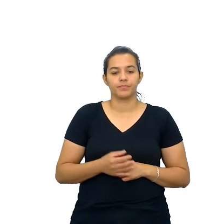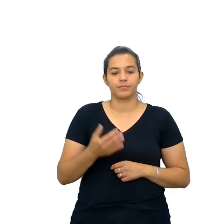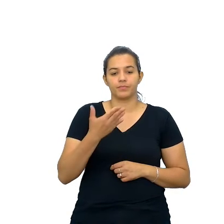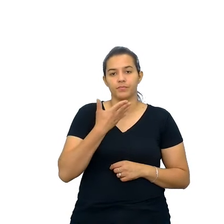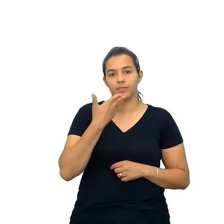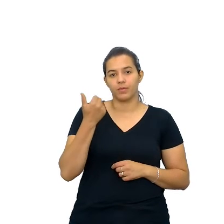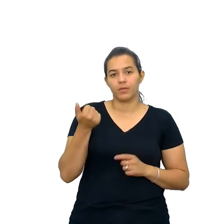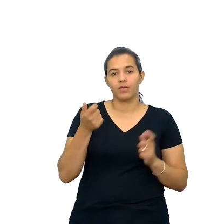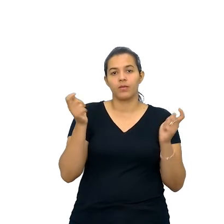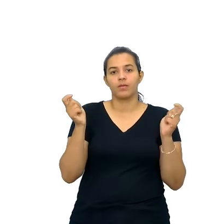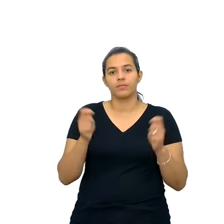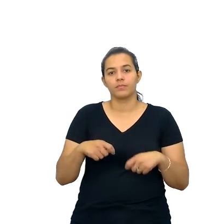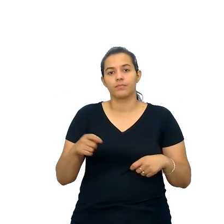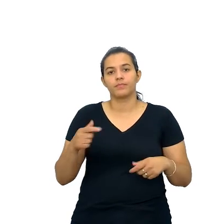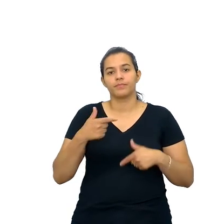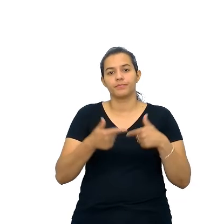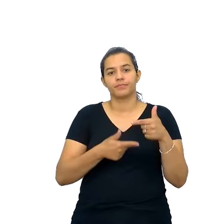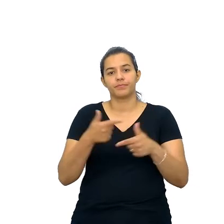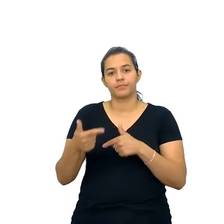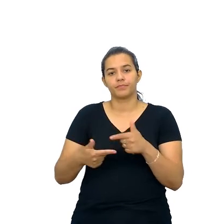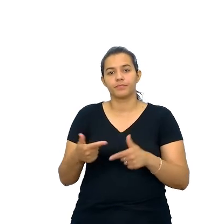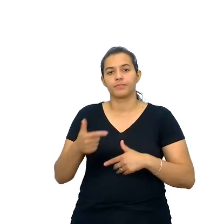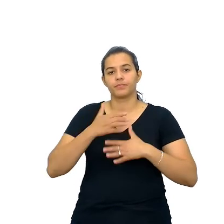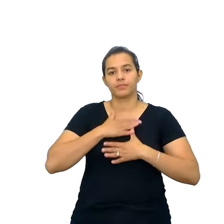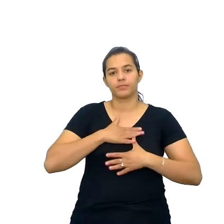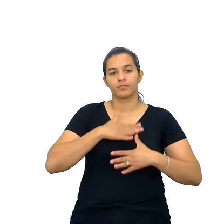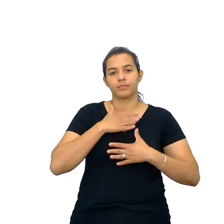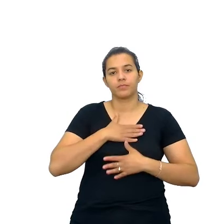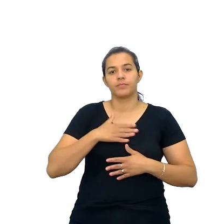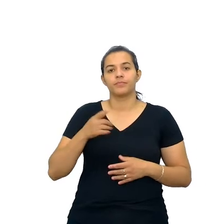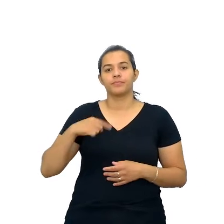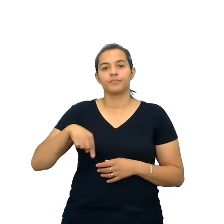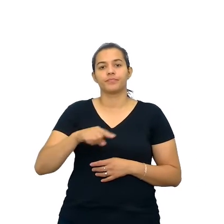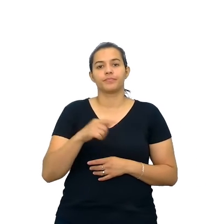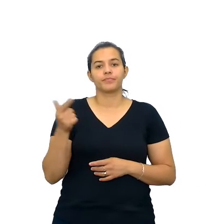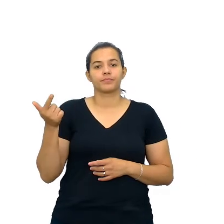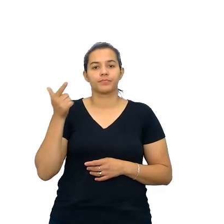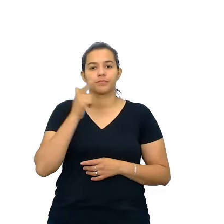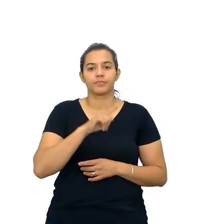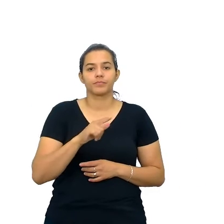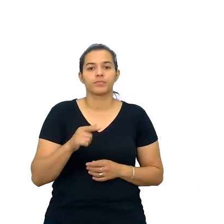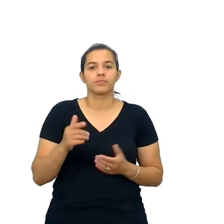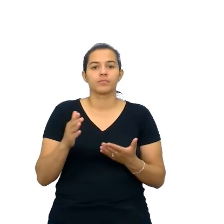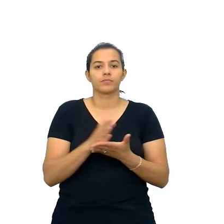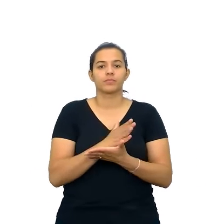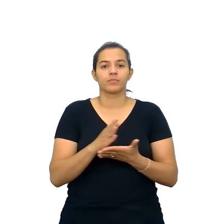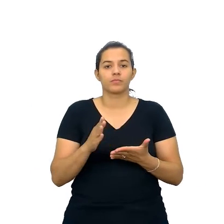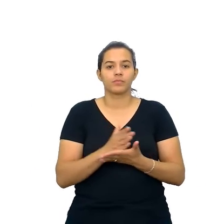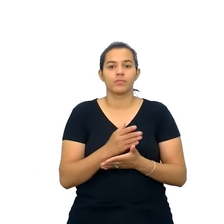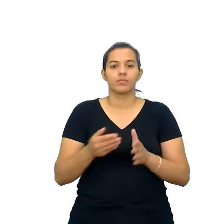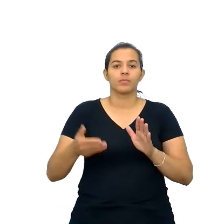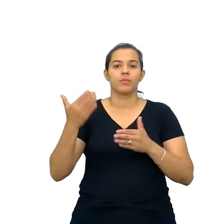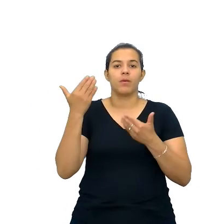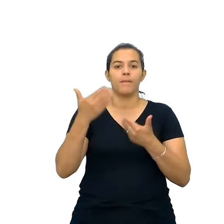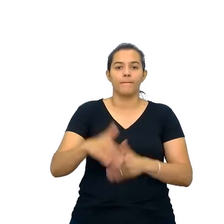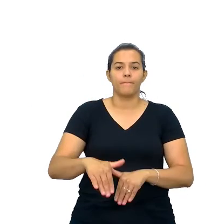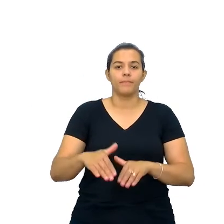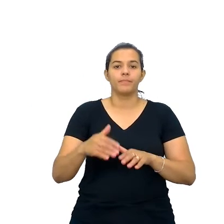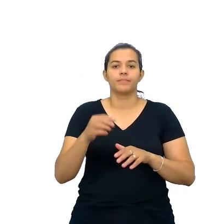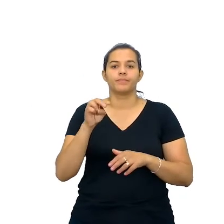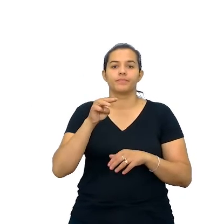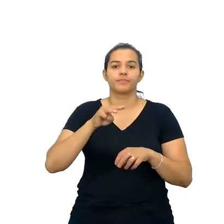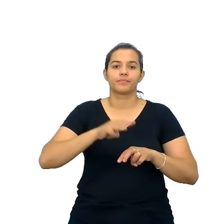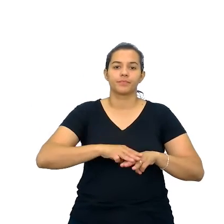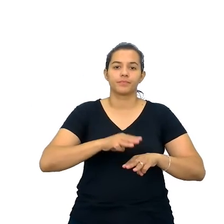menos complexo para trabalhar, né? Então, ele fala aqui que em um dos itens de uma prova de matemática,